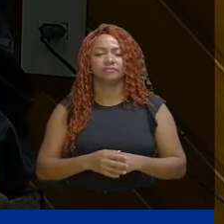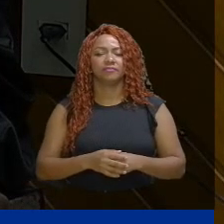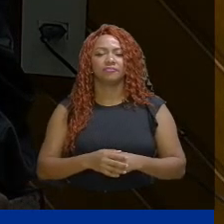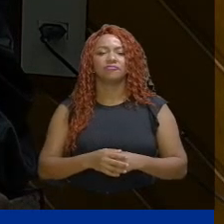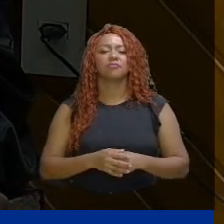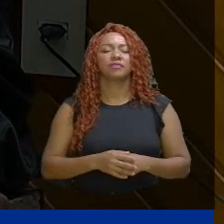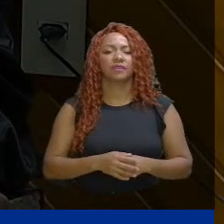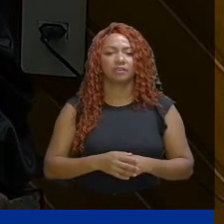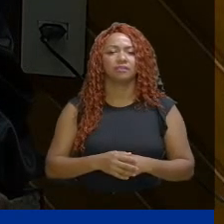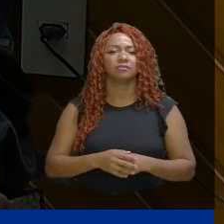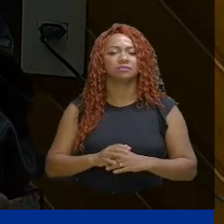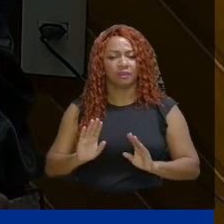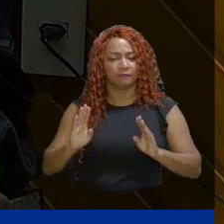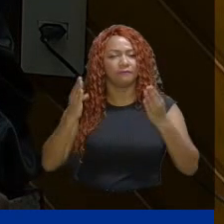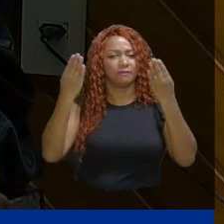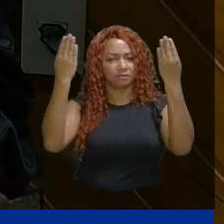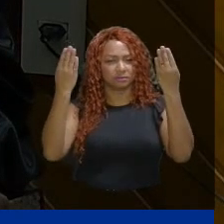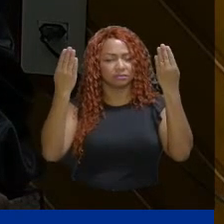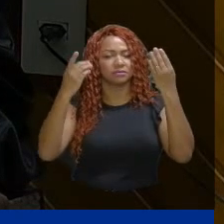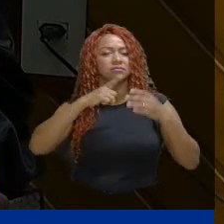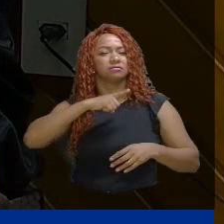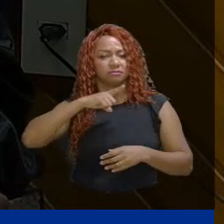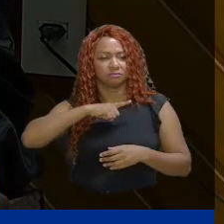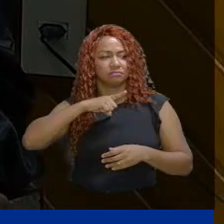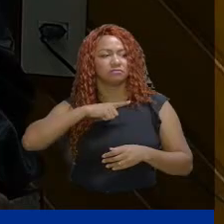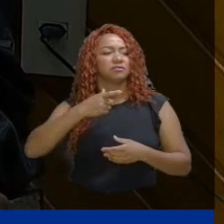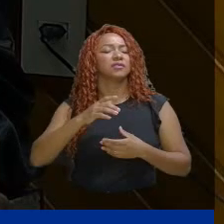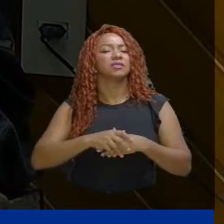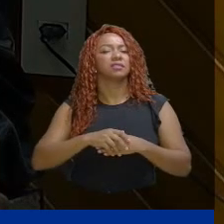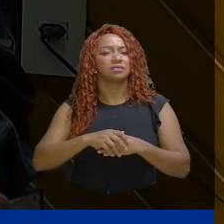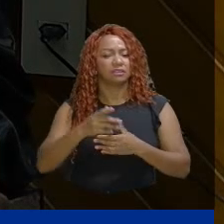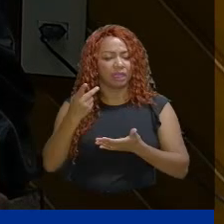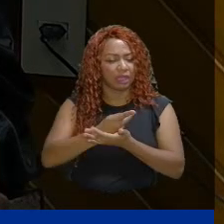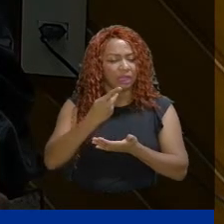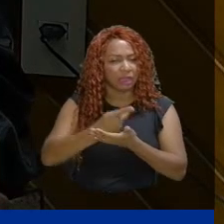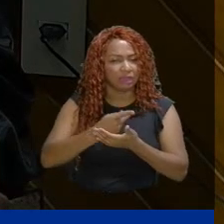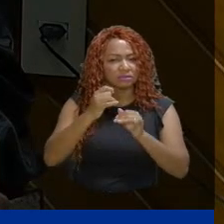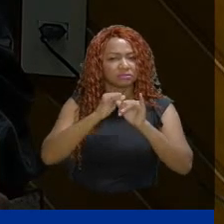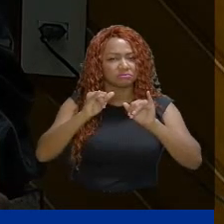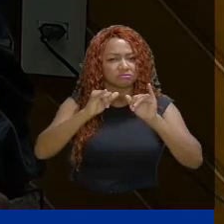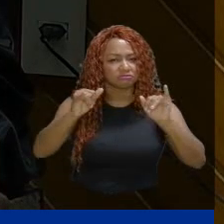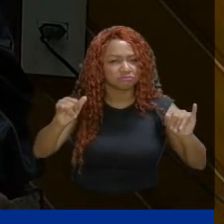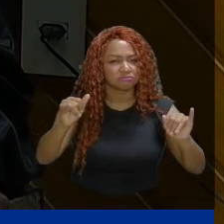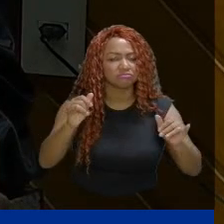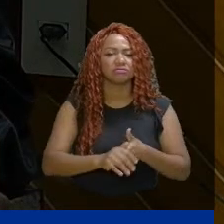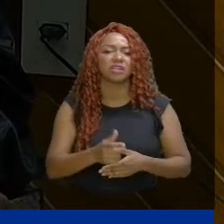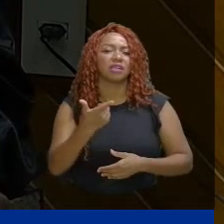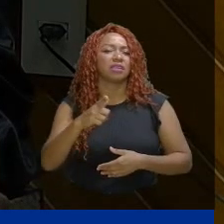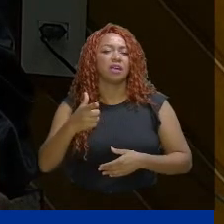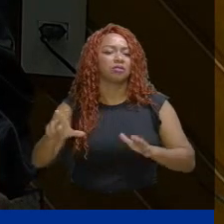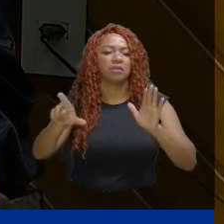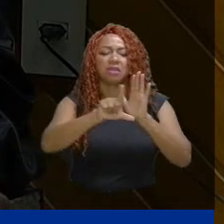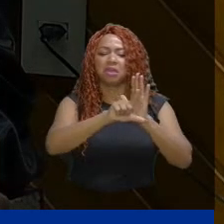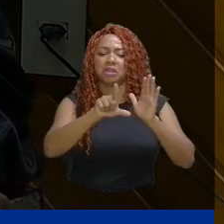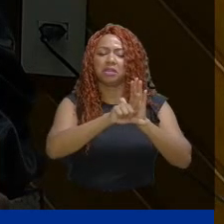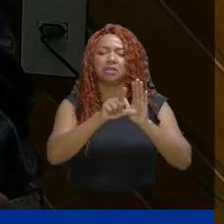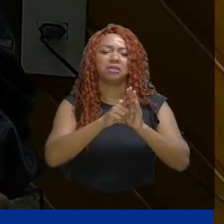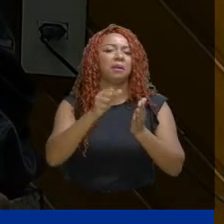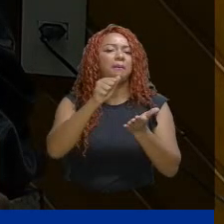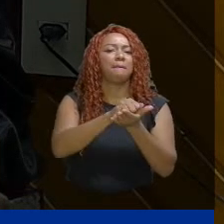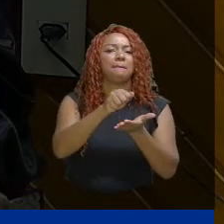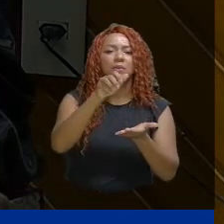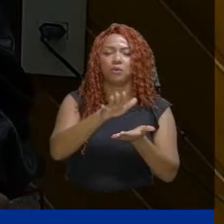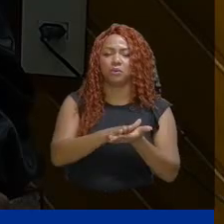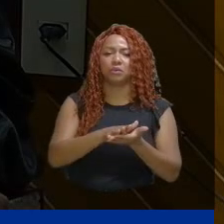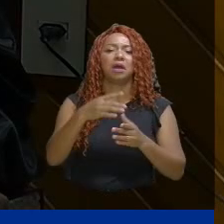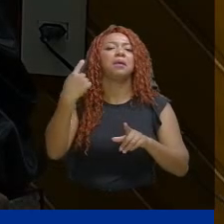seja imputado ao evento a característica de propaganda irregular, não haveria previsão legal para a aplicação de multa